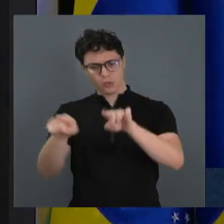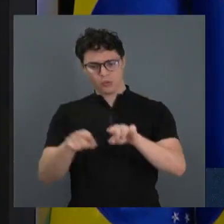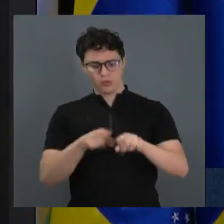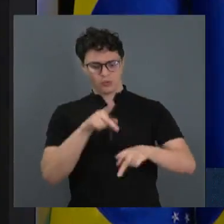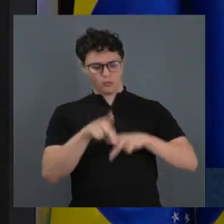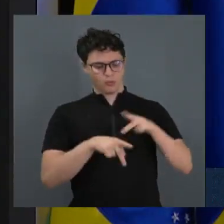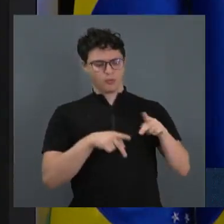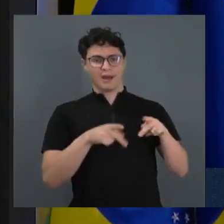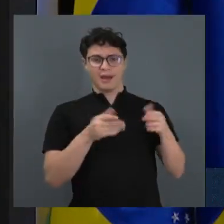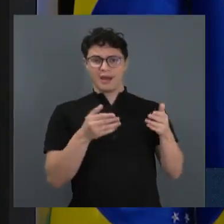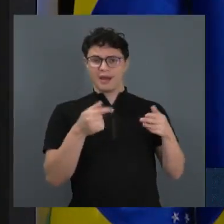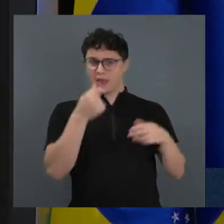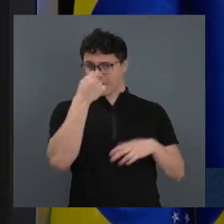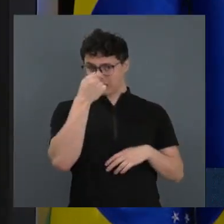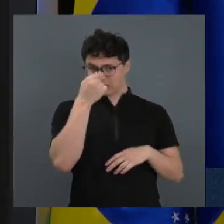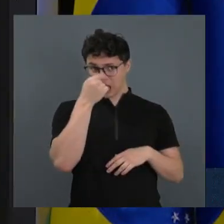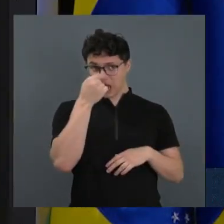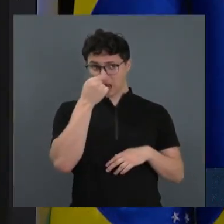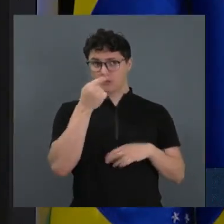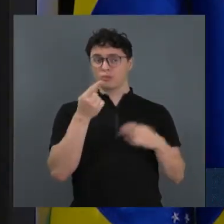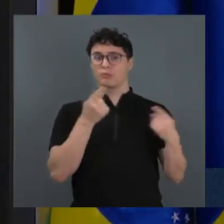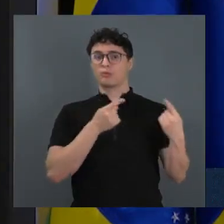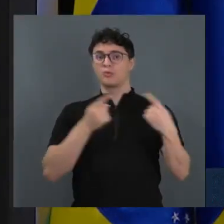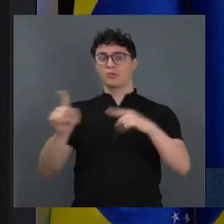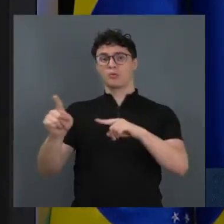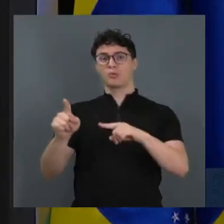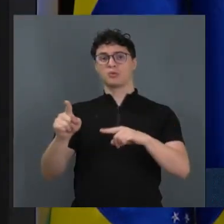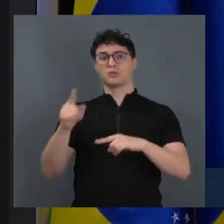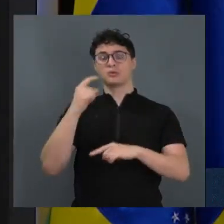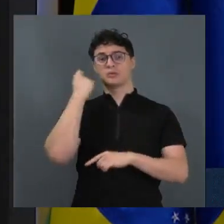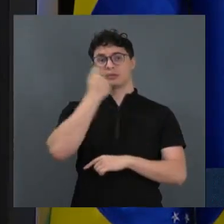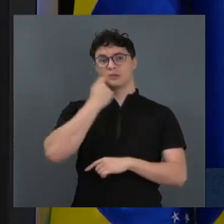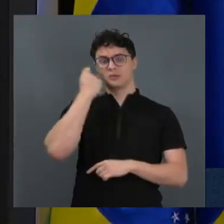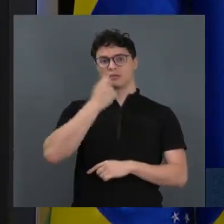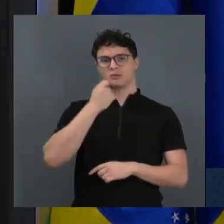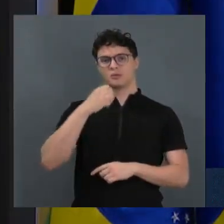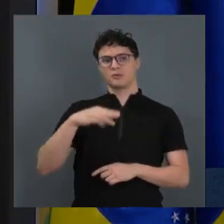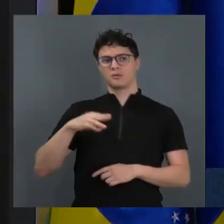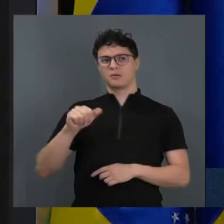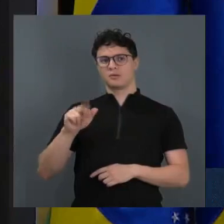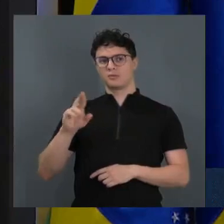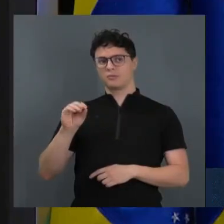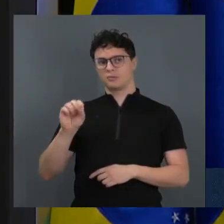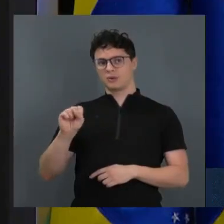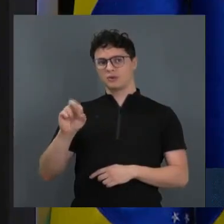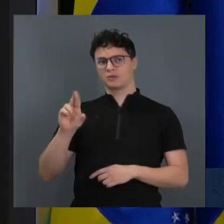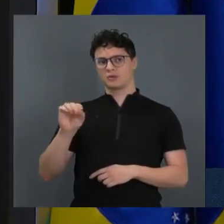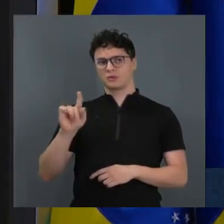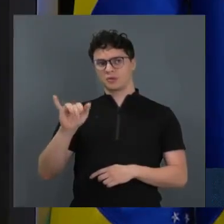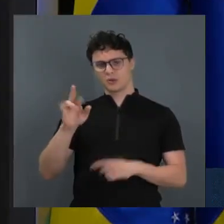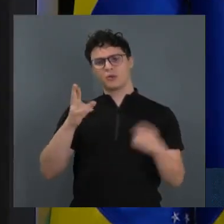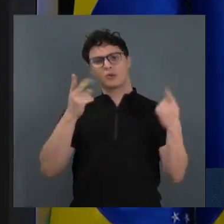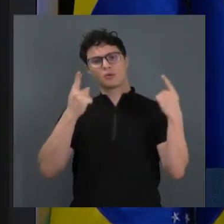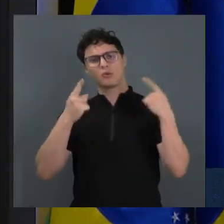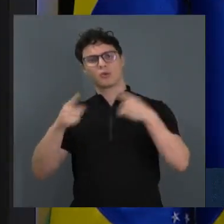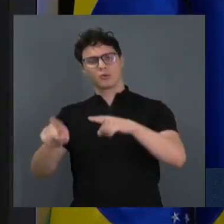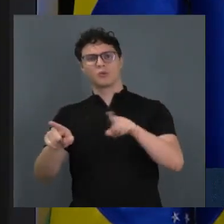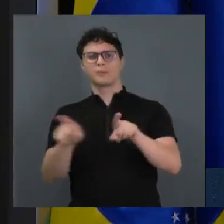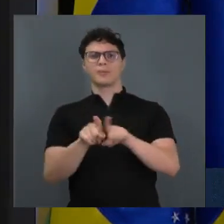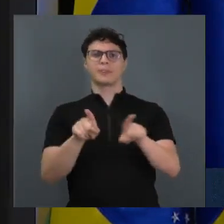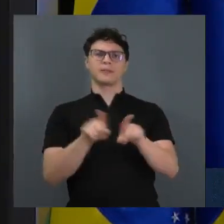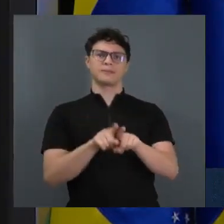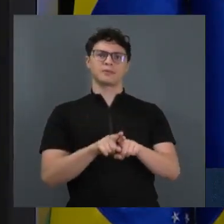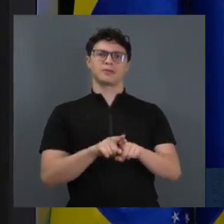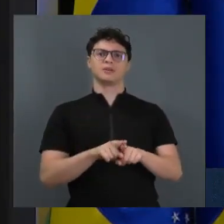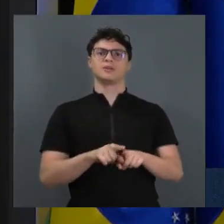aqui um senador evangélico, nesse momento, senador Marcos Rogério, também firme contra, inclusive o